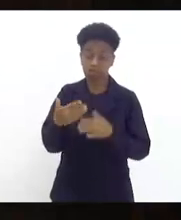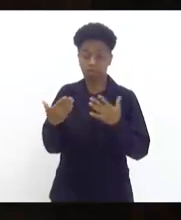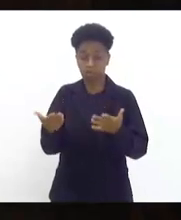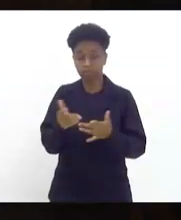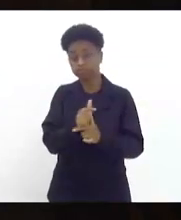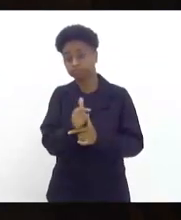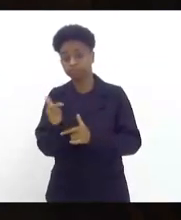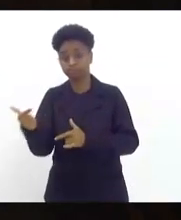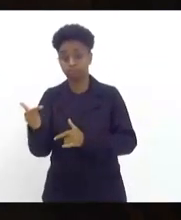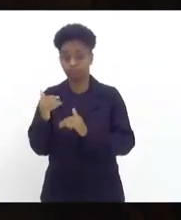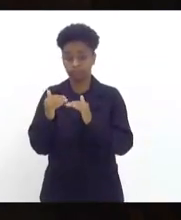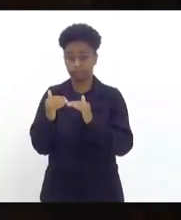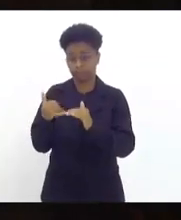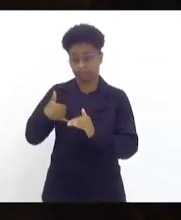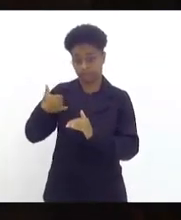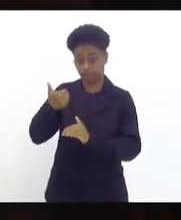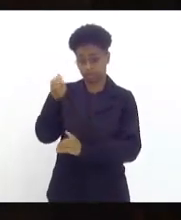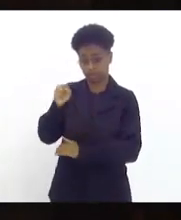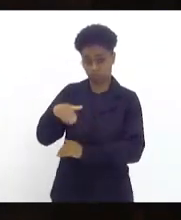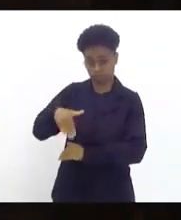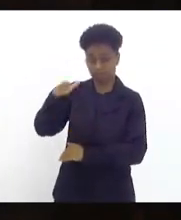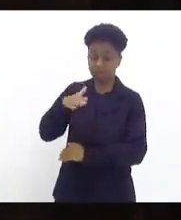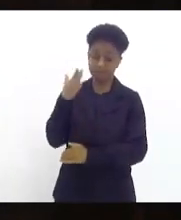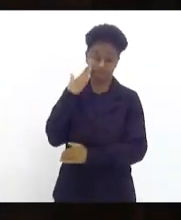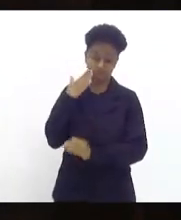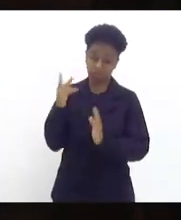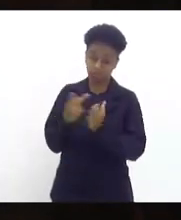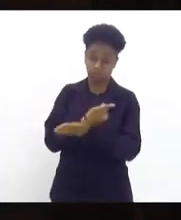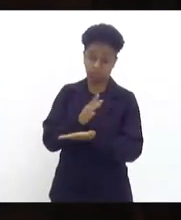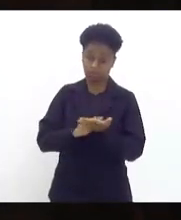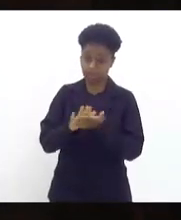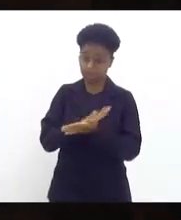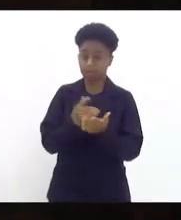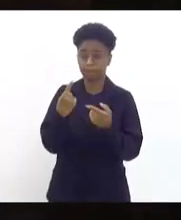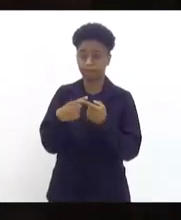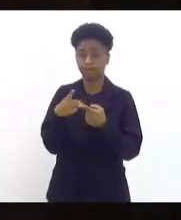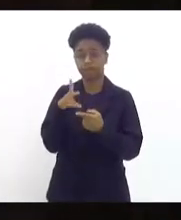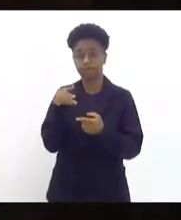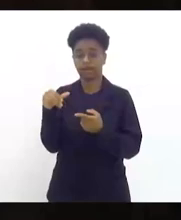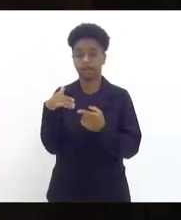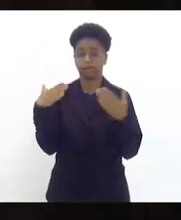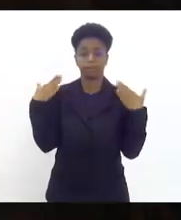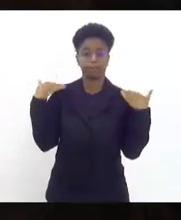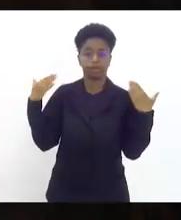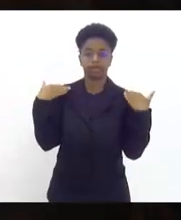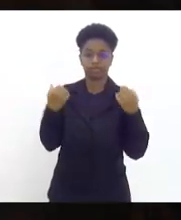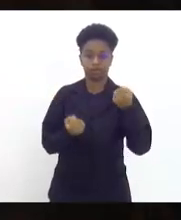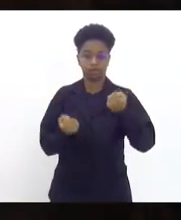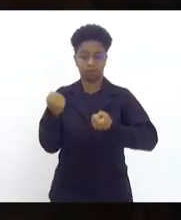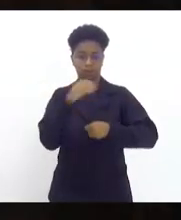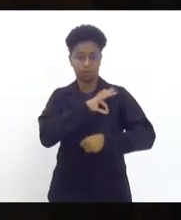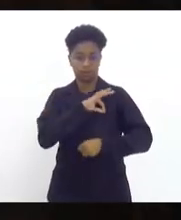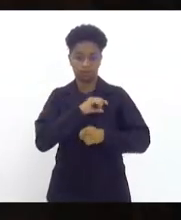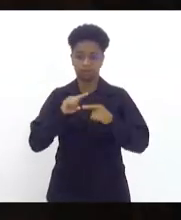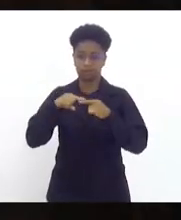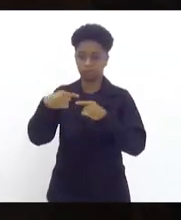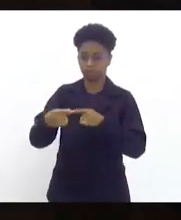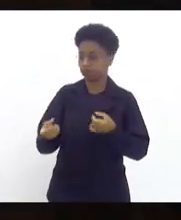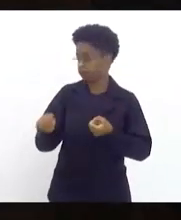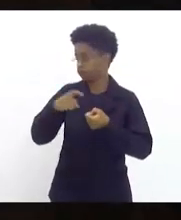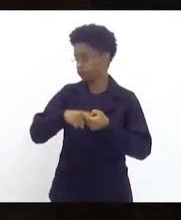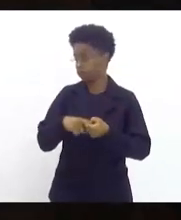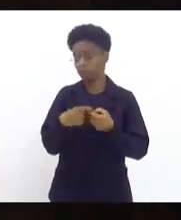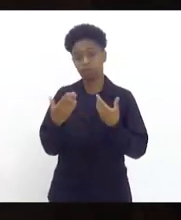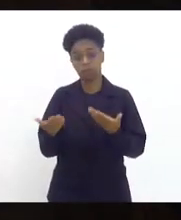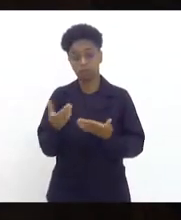que é maior que bota na conta dele sabe que nada vai acontecer que ele vai dar uma voltinha de viatura e vai voltar aí você